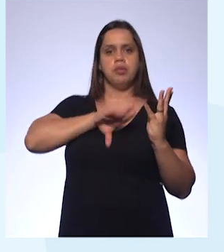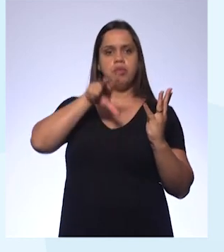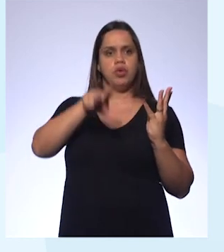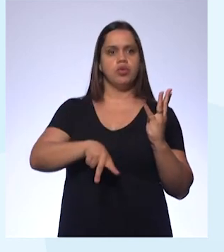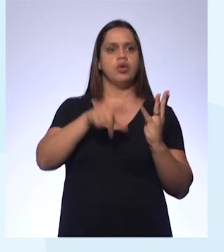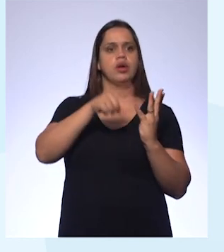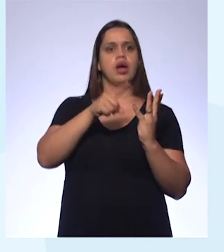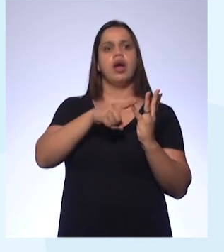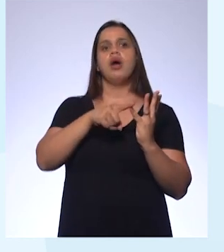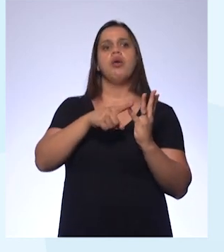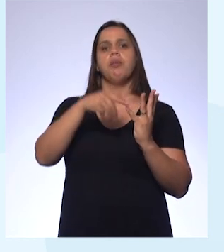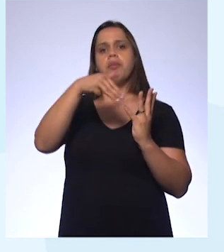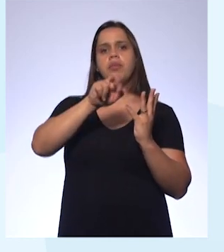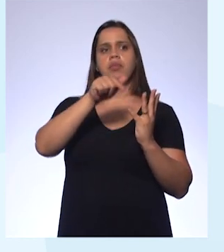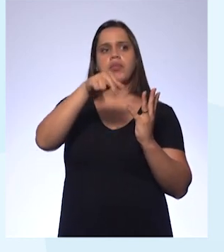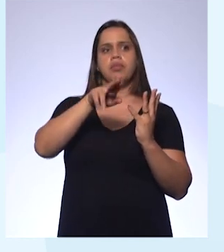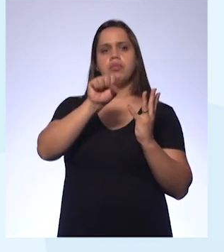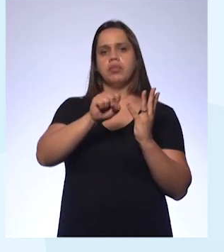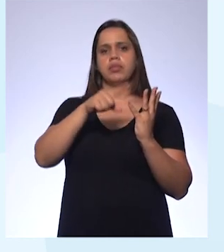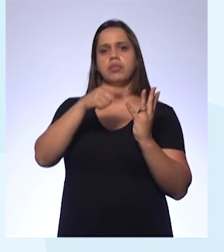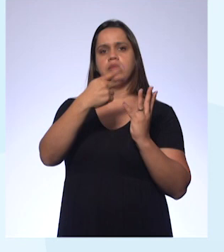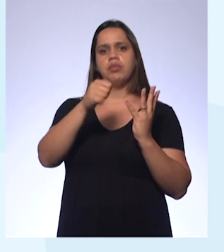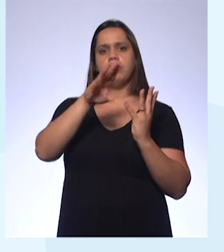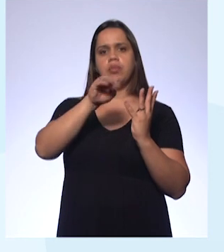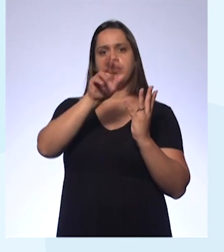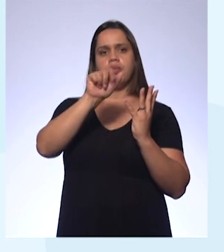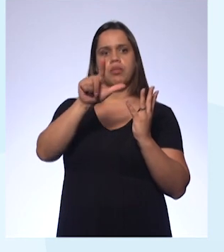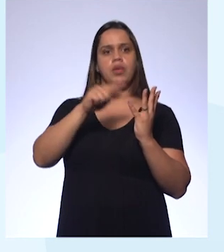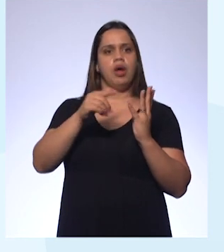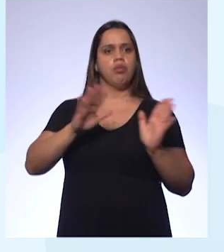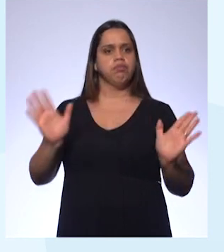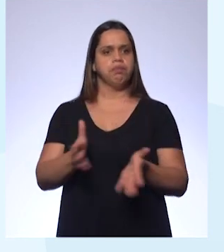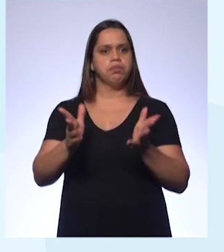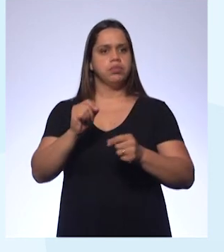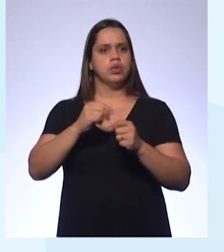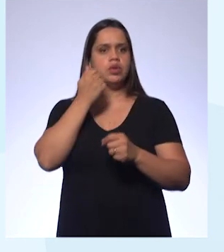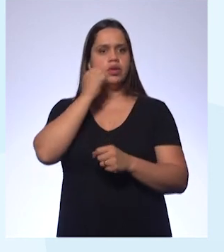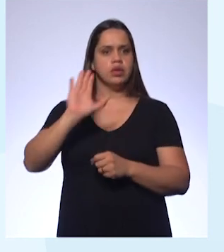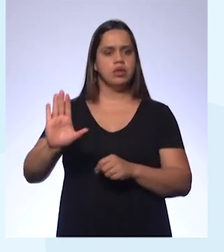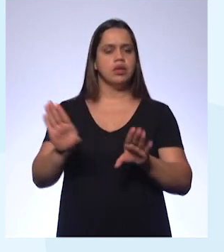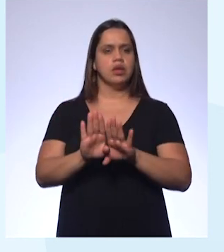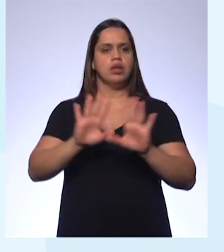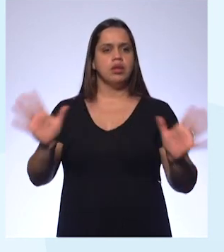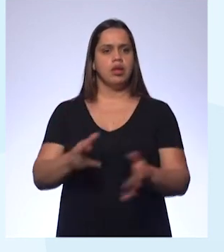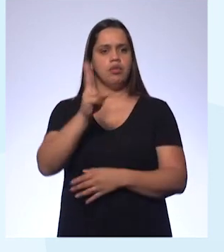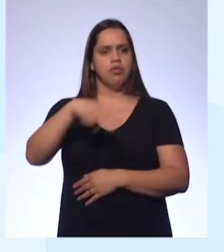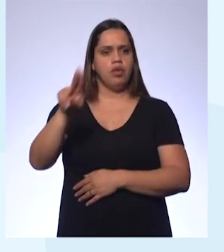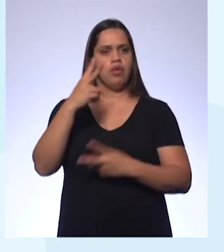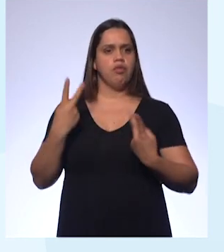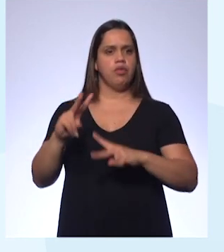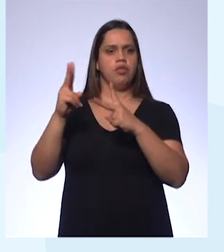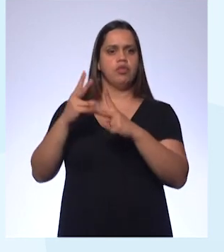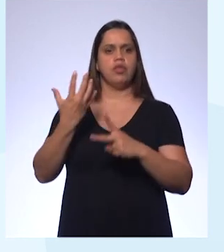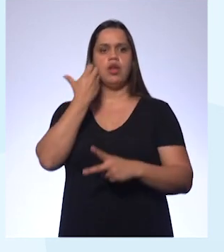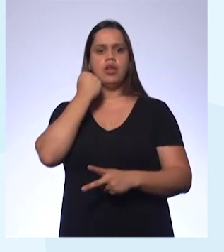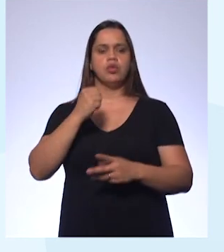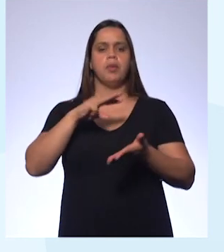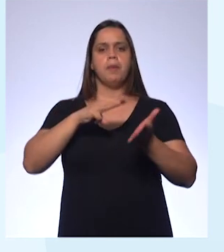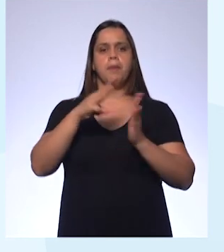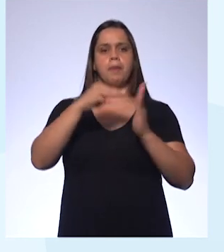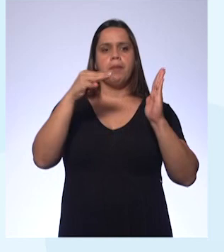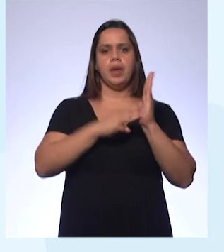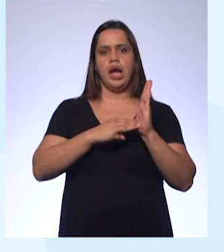primeiro-ministro da Corte Portuguesa, imprimiu novos rumos às ciências, incentivando as universidades e valorizando a adoção do